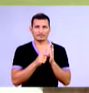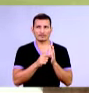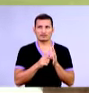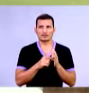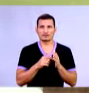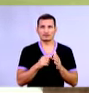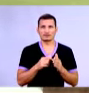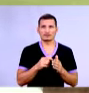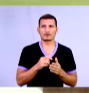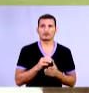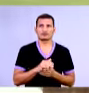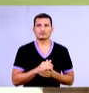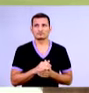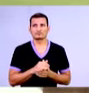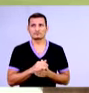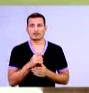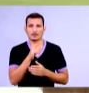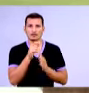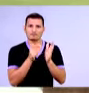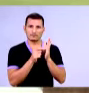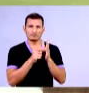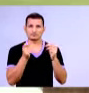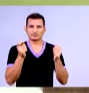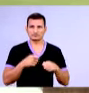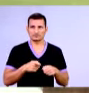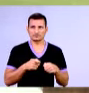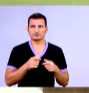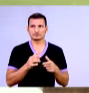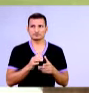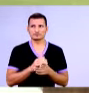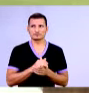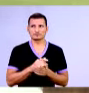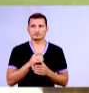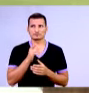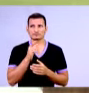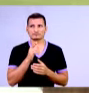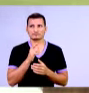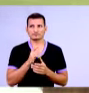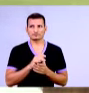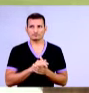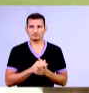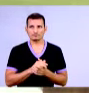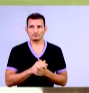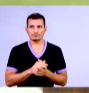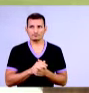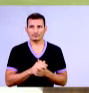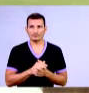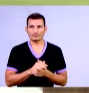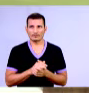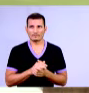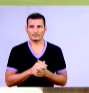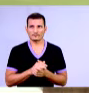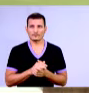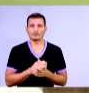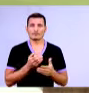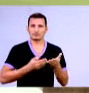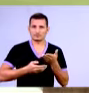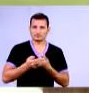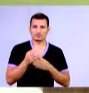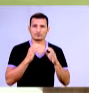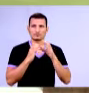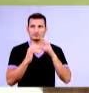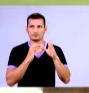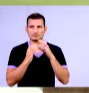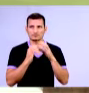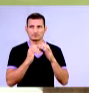vez mais ela possibilite que você, como que eu posso falar, favoreça a interação, a comunicação